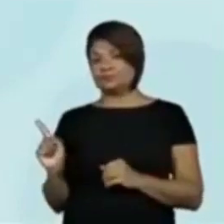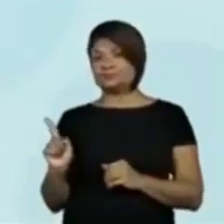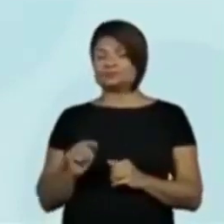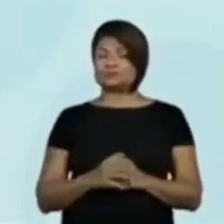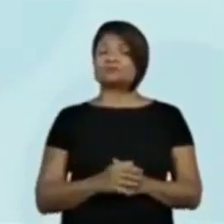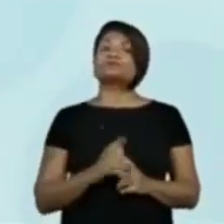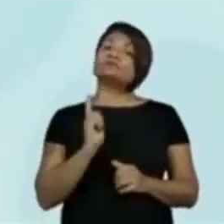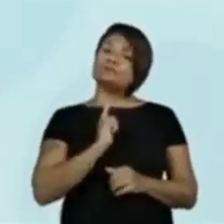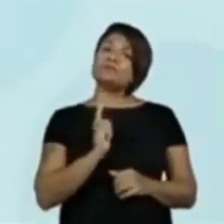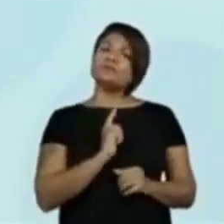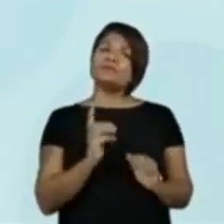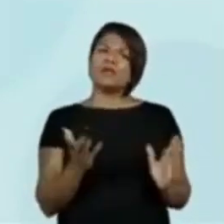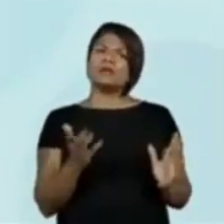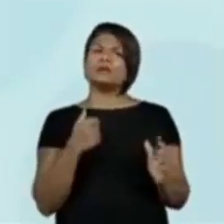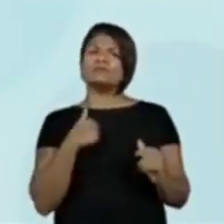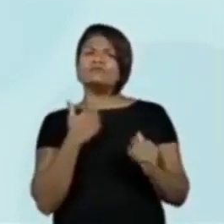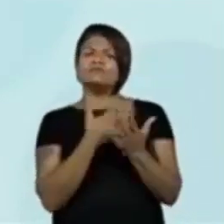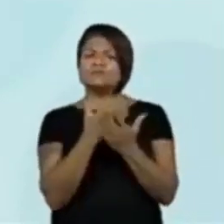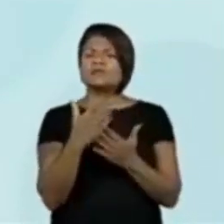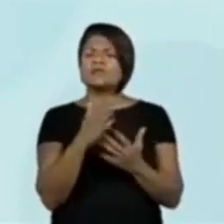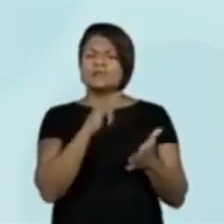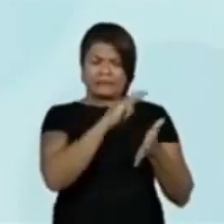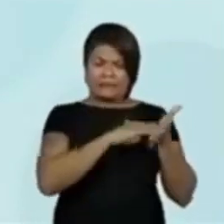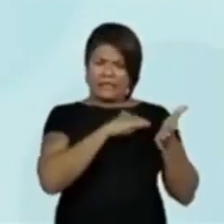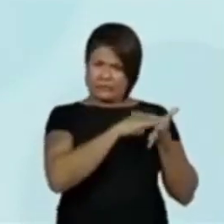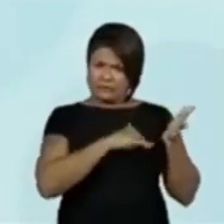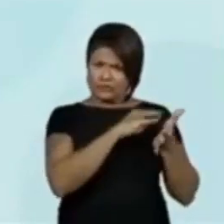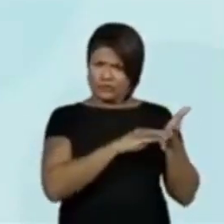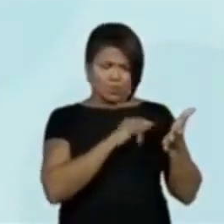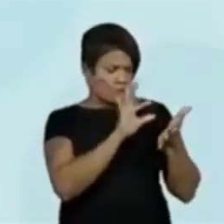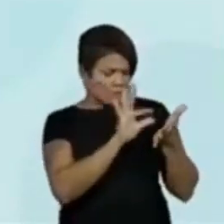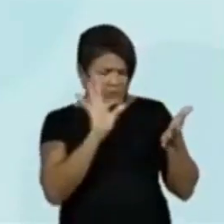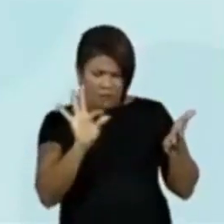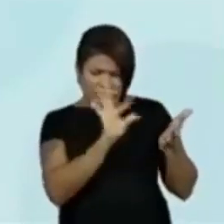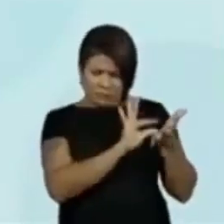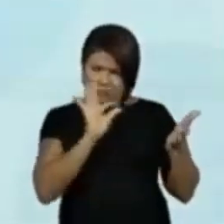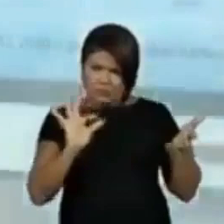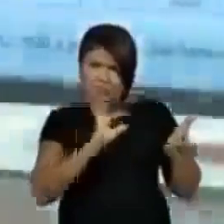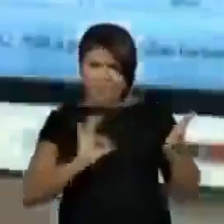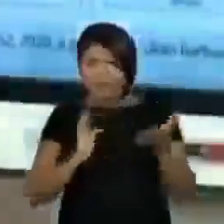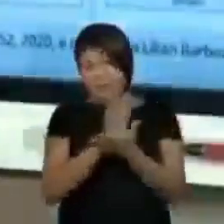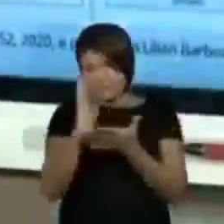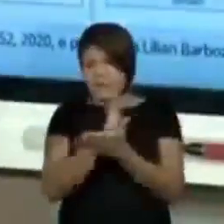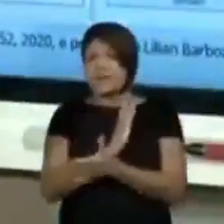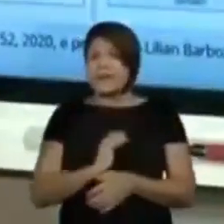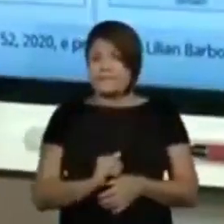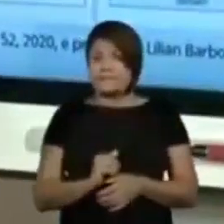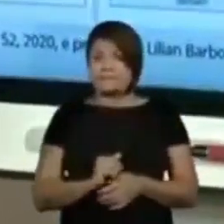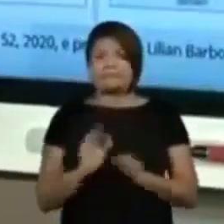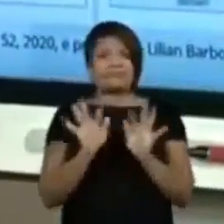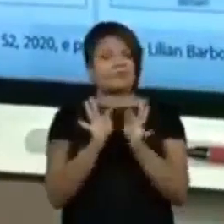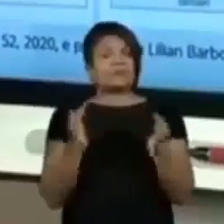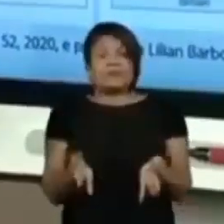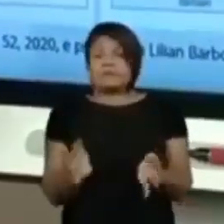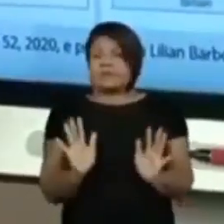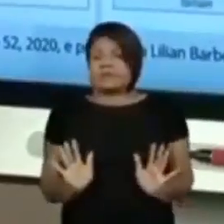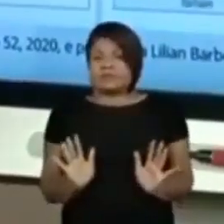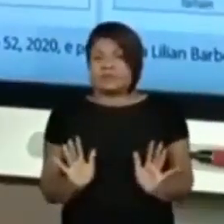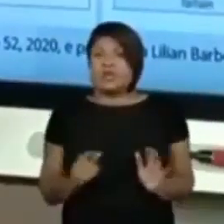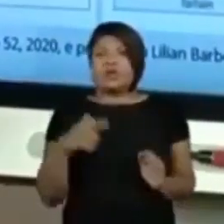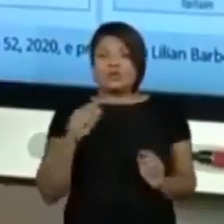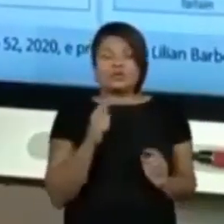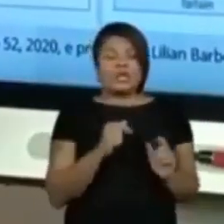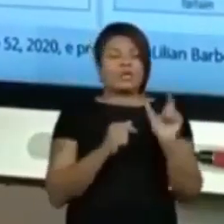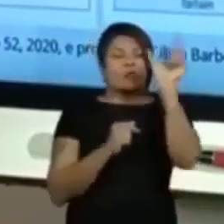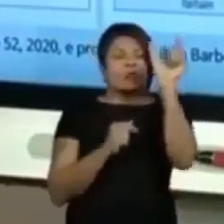a partir de textos, completar as informações. Mas reparem, essa daqui é uma tabela simples. Por quê? Porque ela